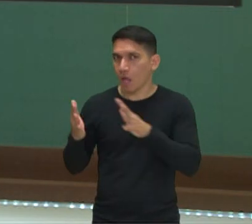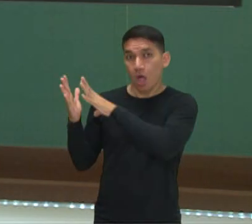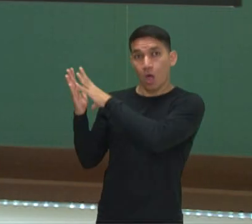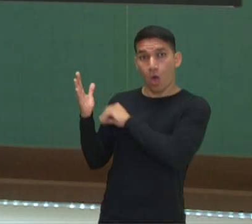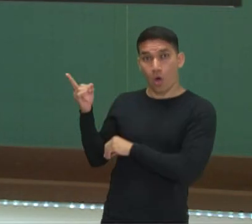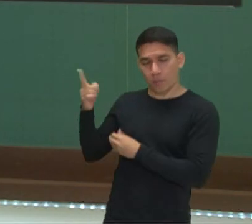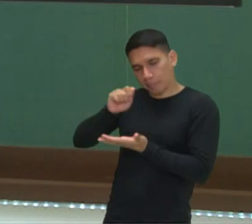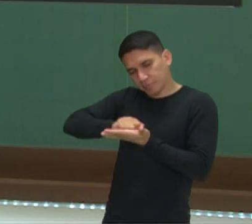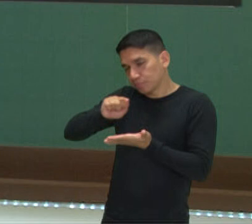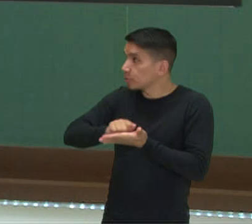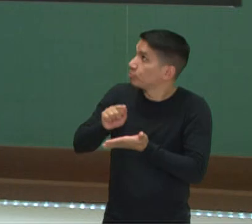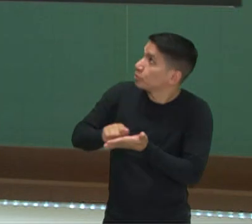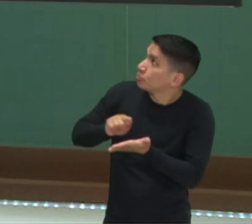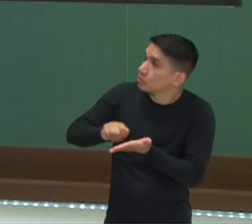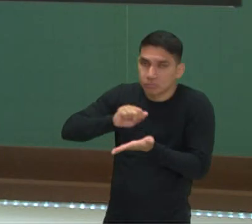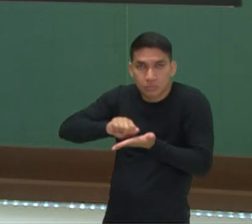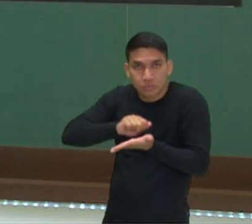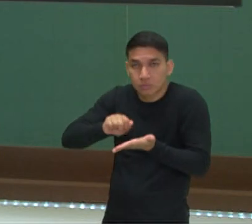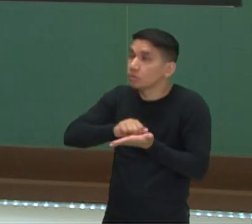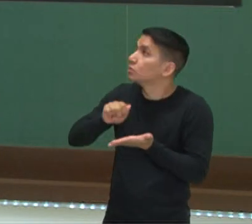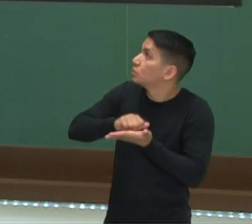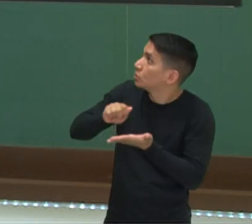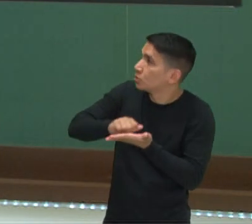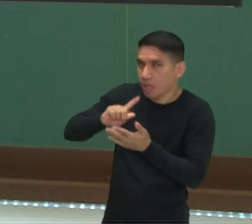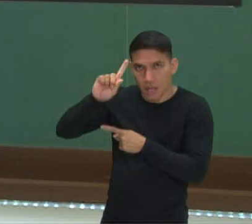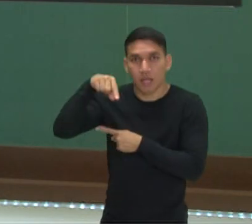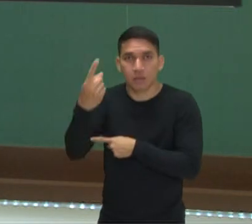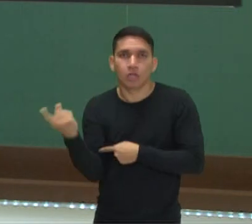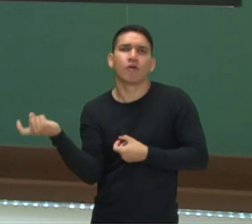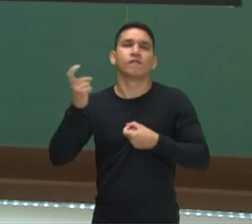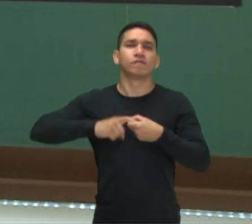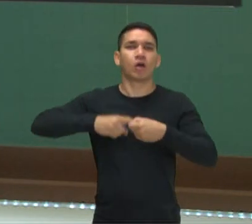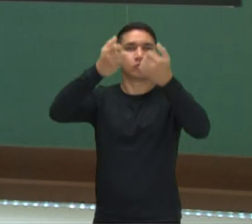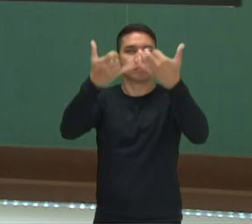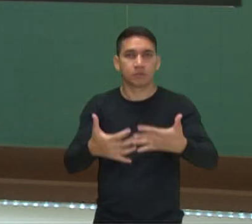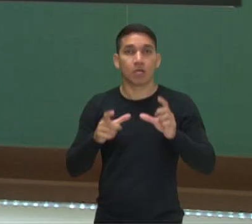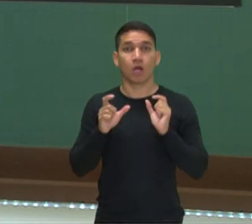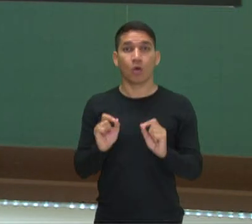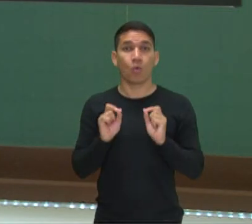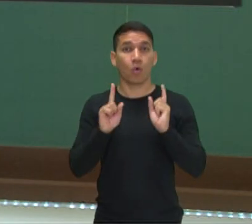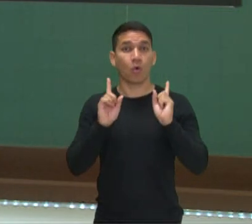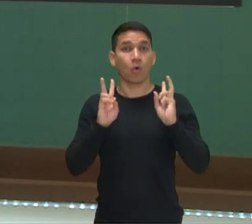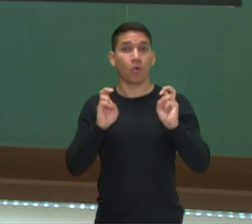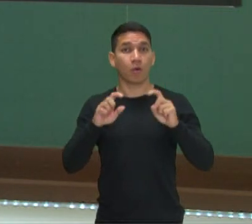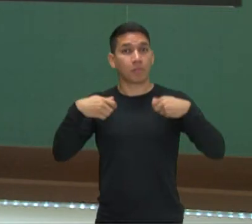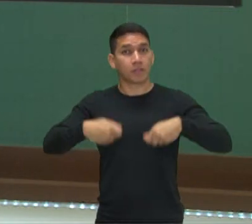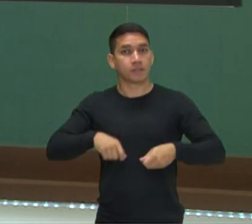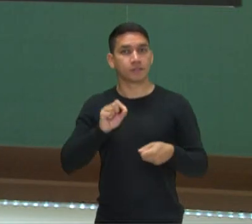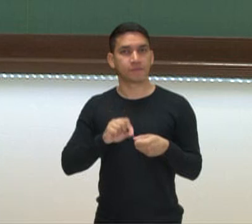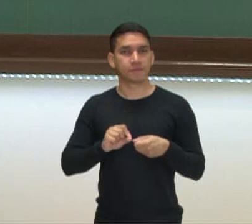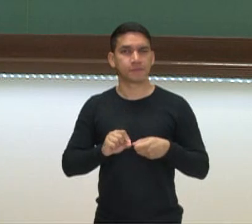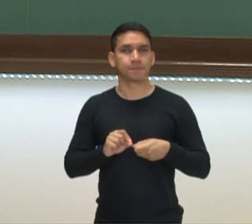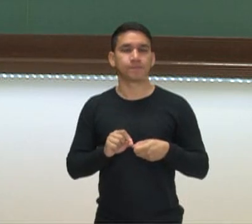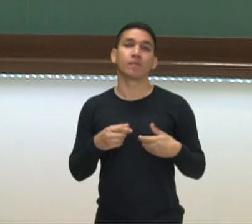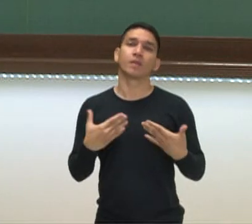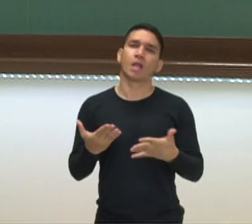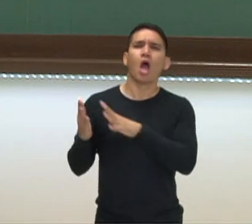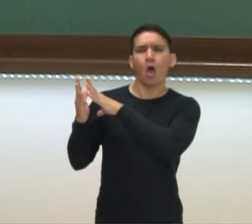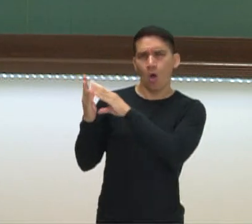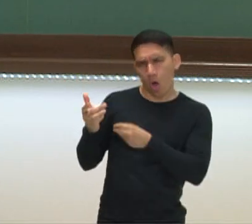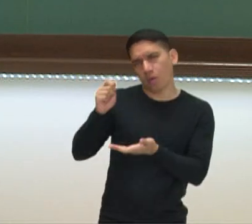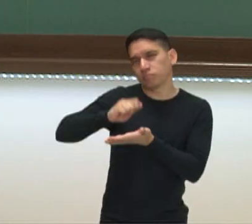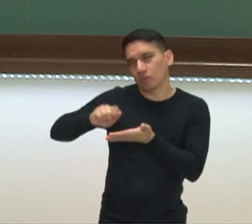copiar ela no caderno e em seguida a gente faz a explicação ali sobre o que vocês devem desenvolver. Então, façam